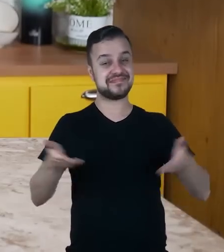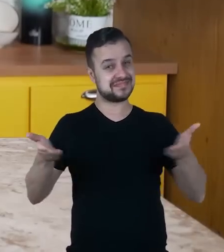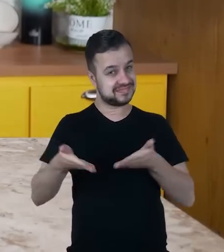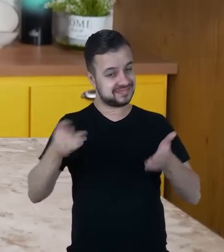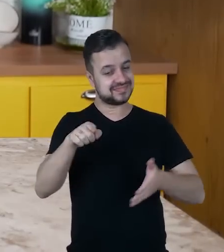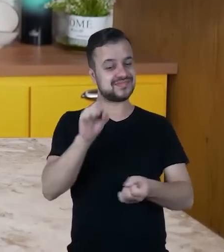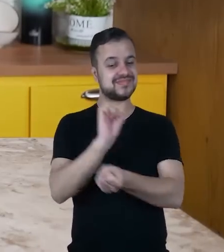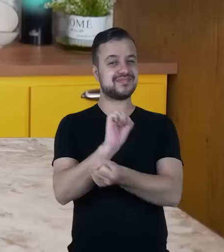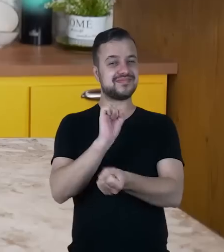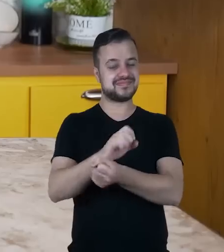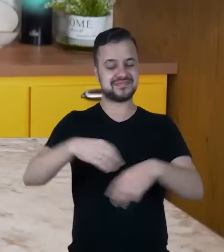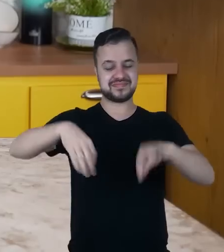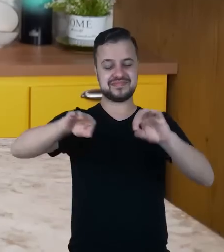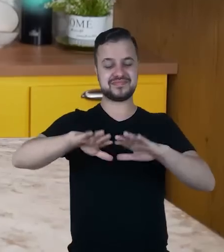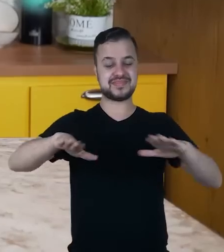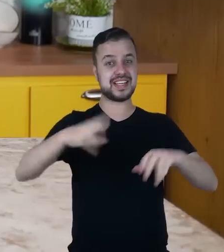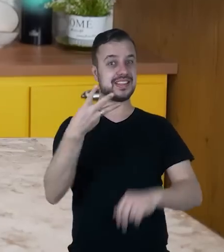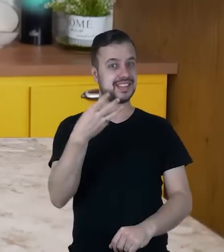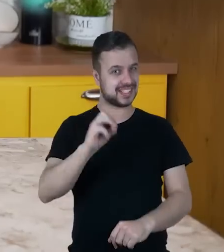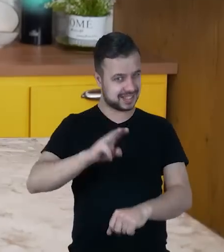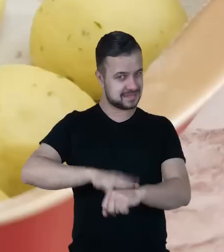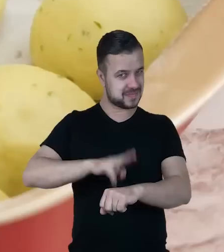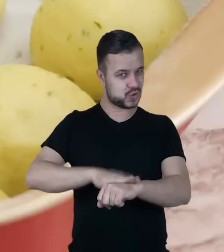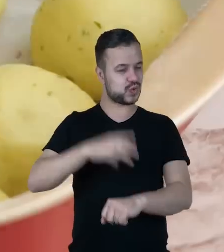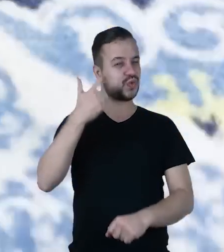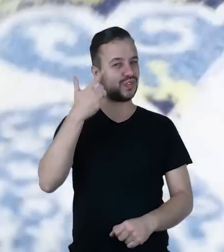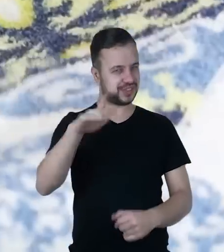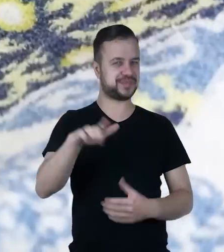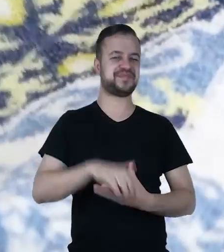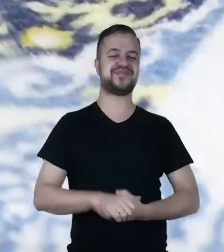paninho e vou deixar fermentando aqui por mais 30 minutos.